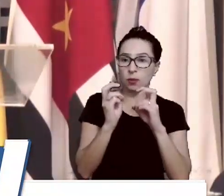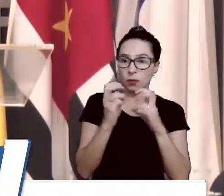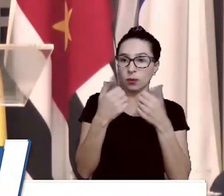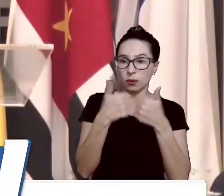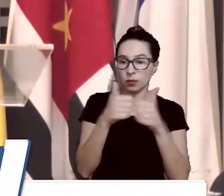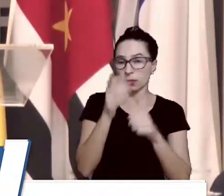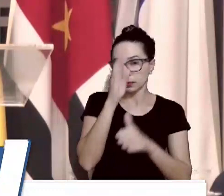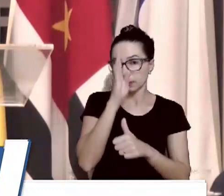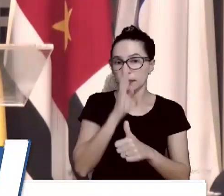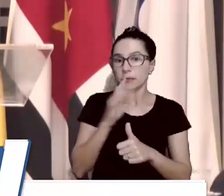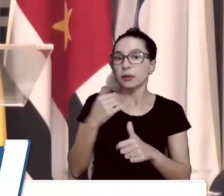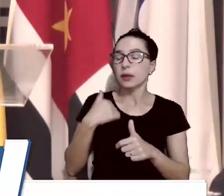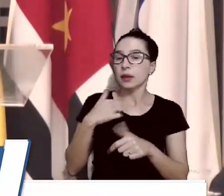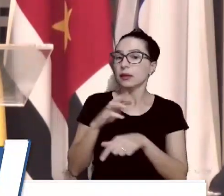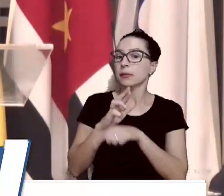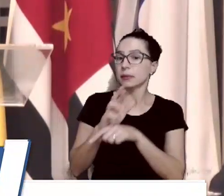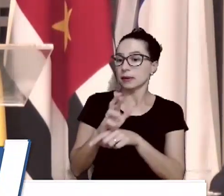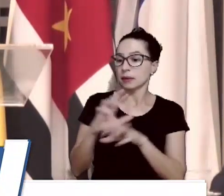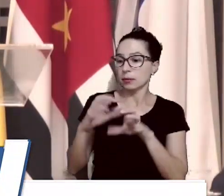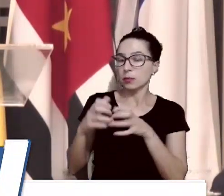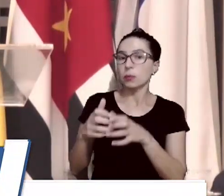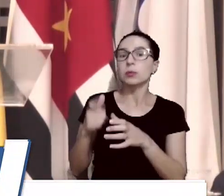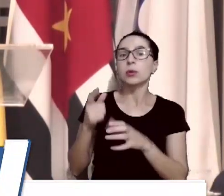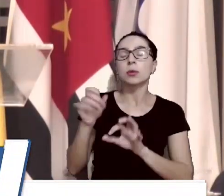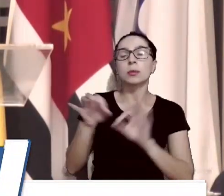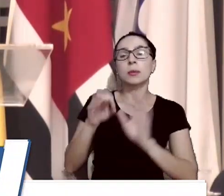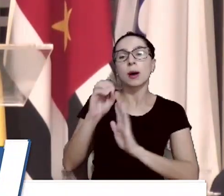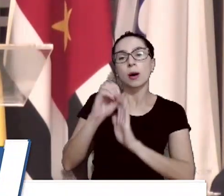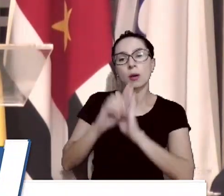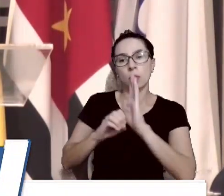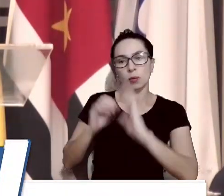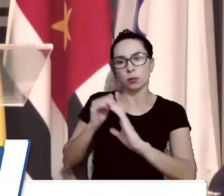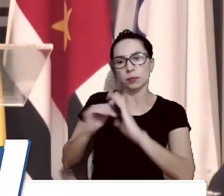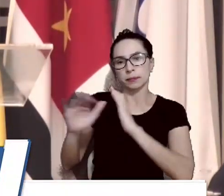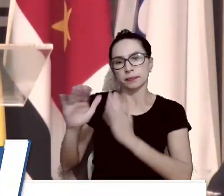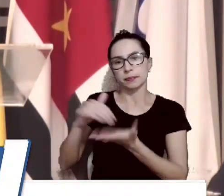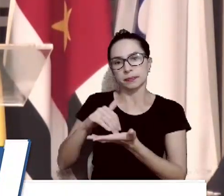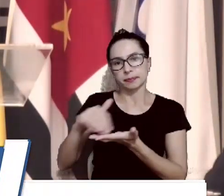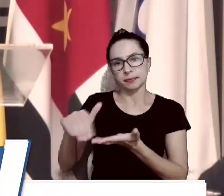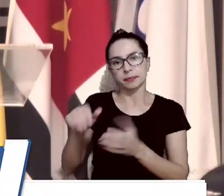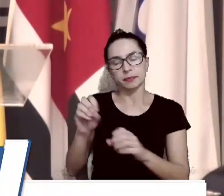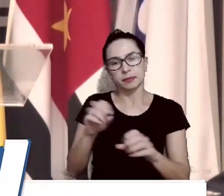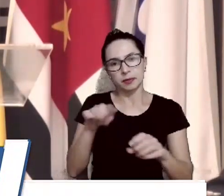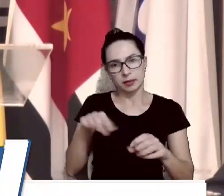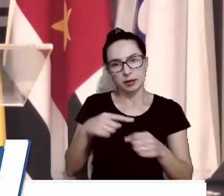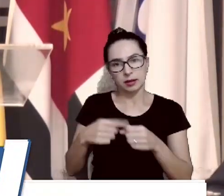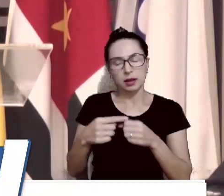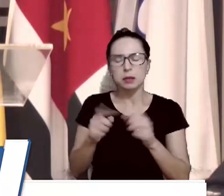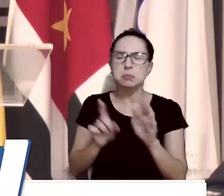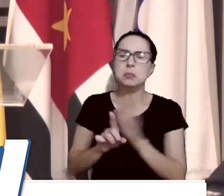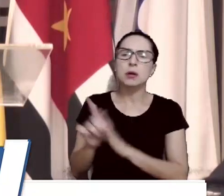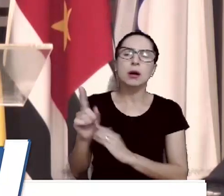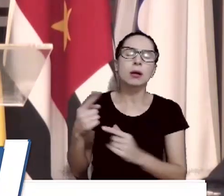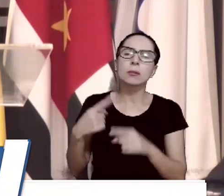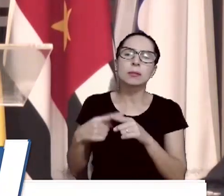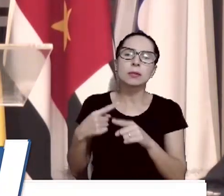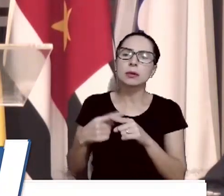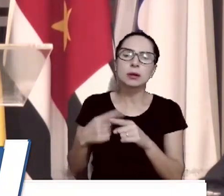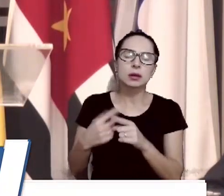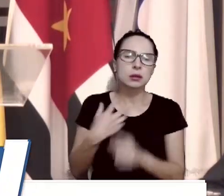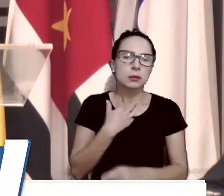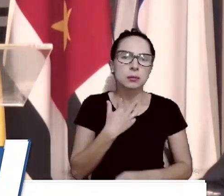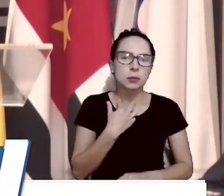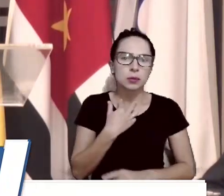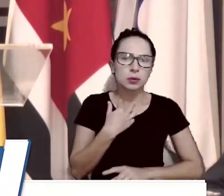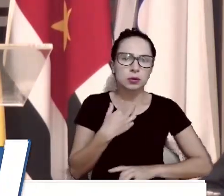Estudantes, a gente enviou um ofício para a Secretaria da Educação da nossa cidade, questionando o porquê da não possibilidade de ter um passe